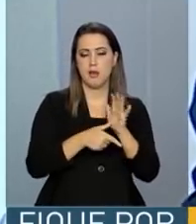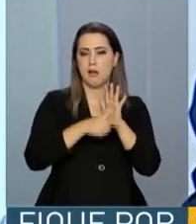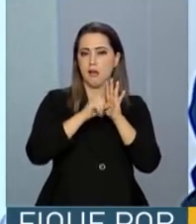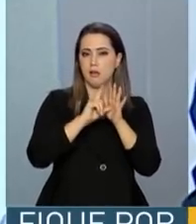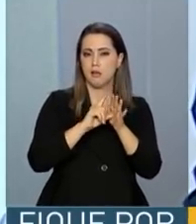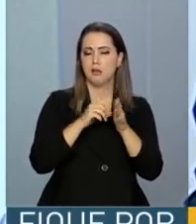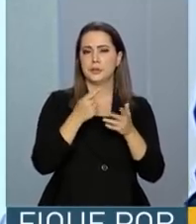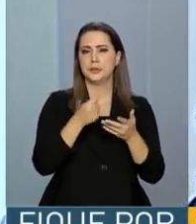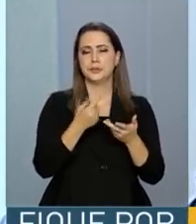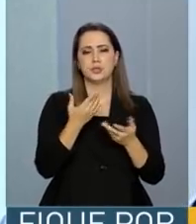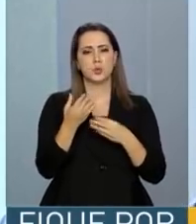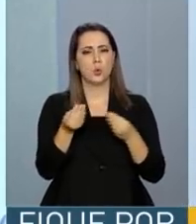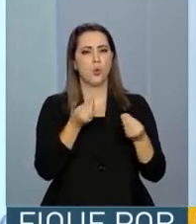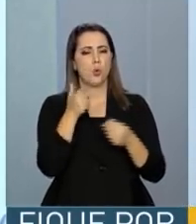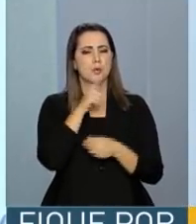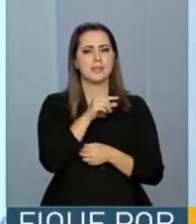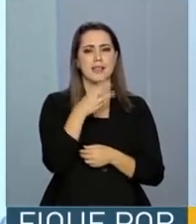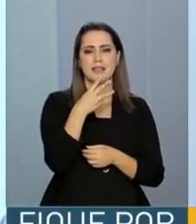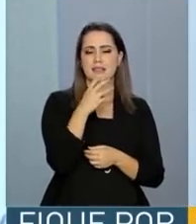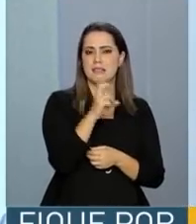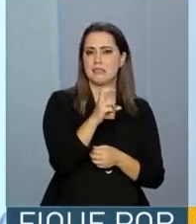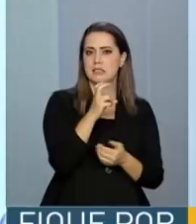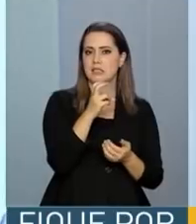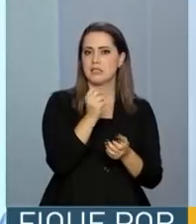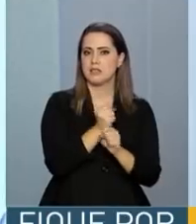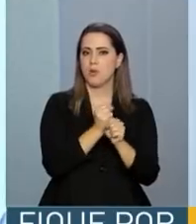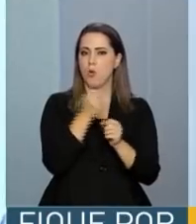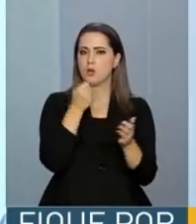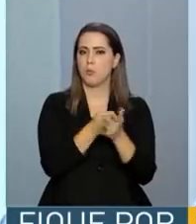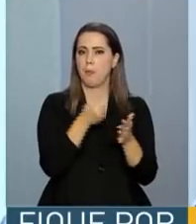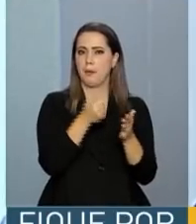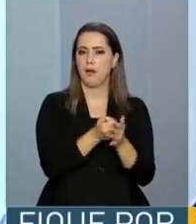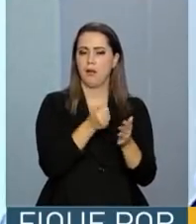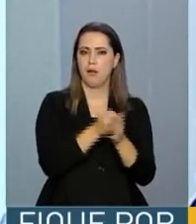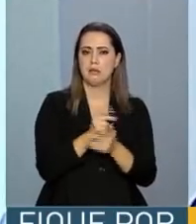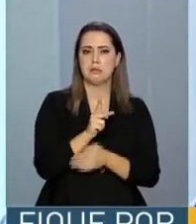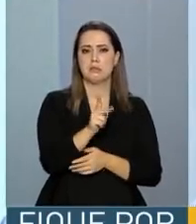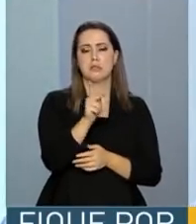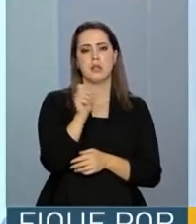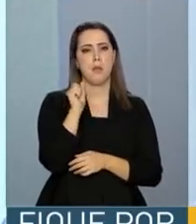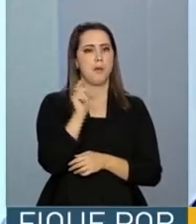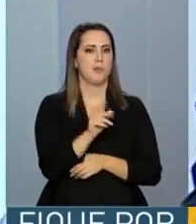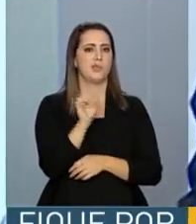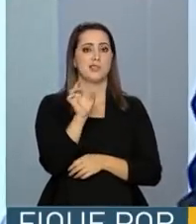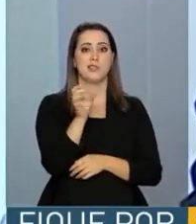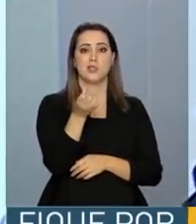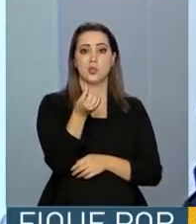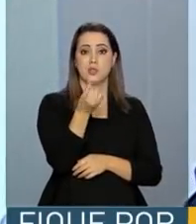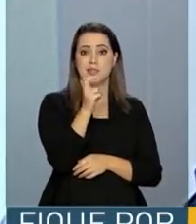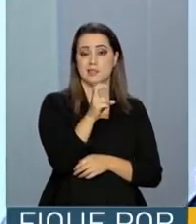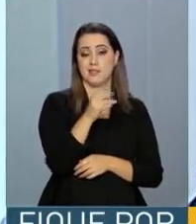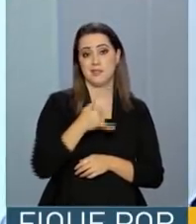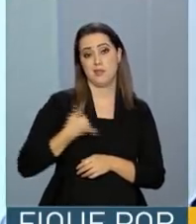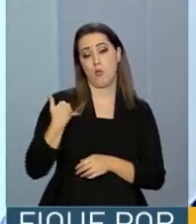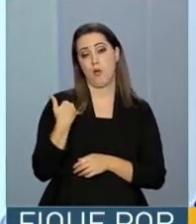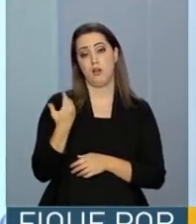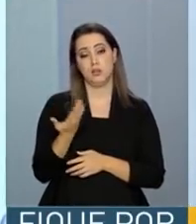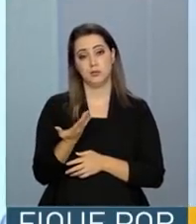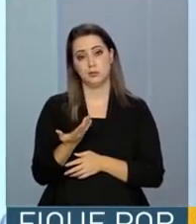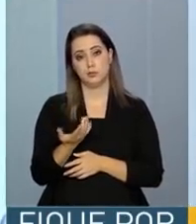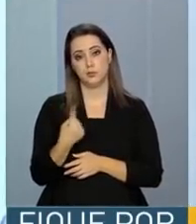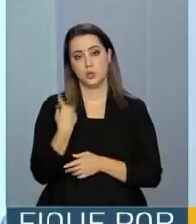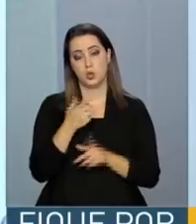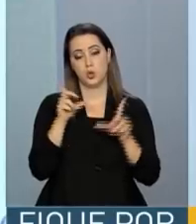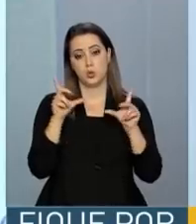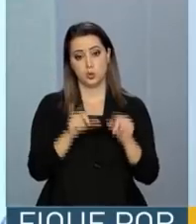portanto tão completo os 35 anos de contribuição vão sempre se aposentar com 65 anos meirelles lembra bem como